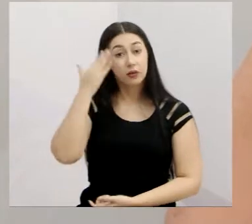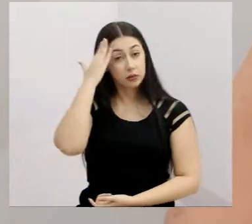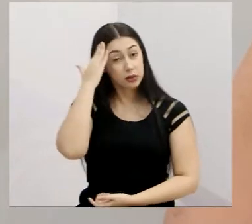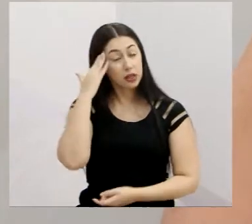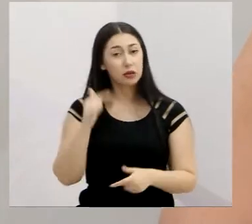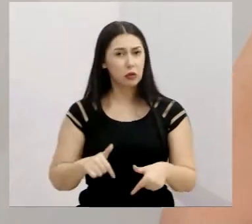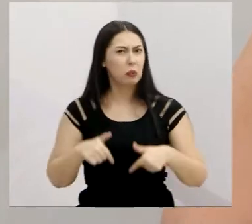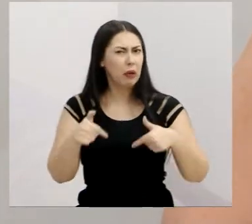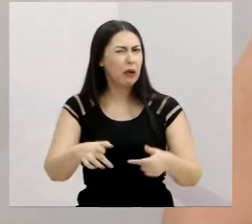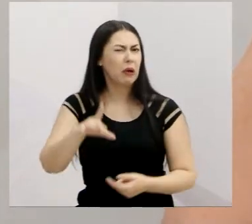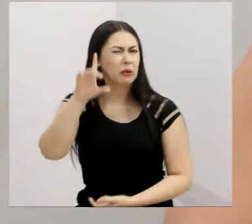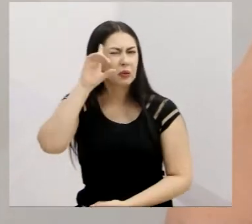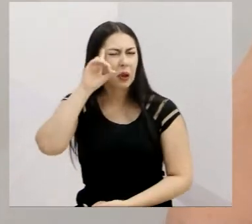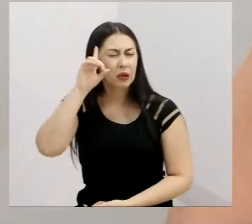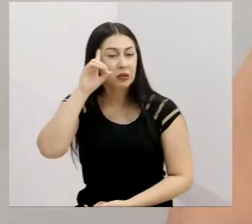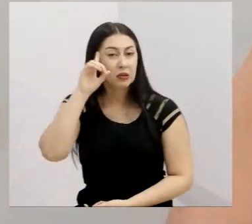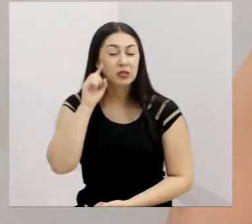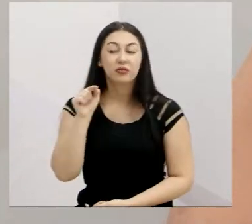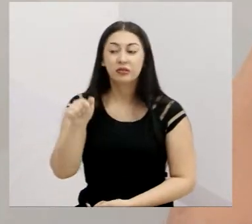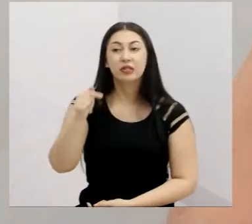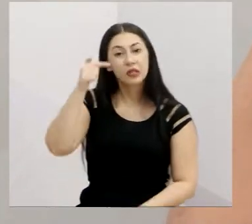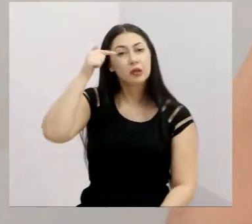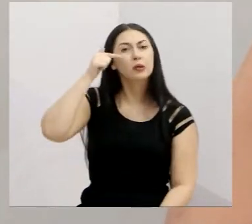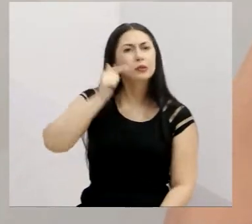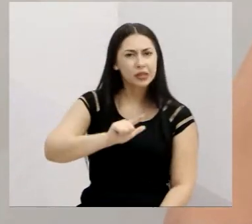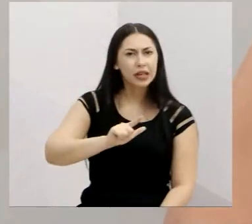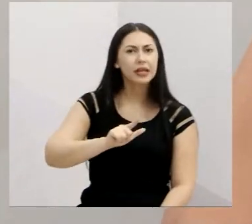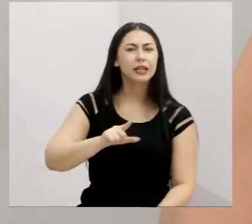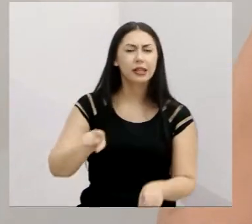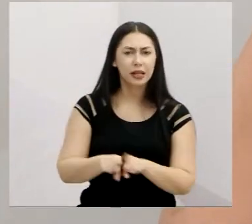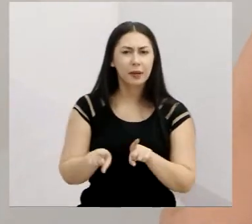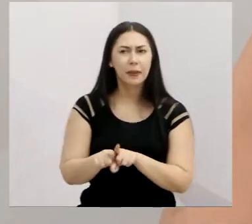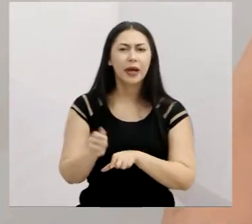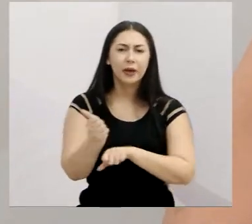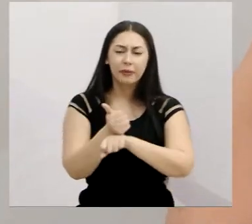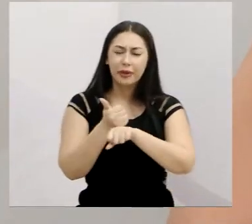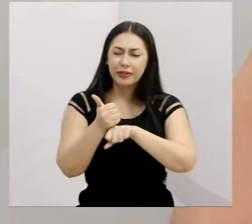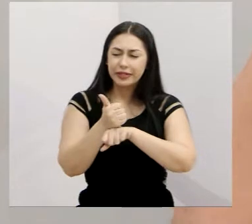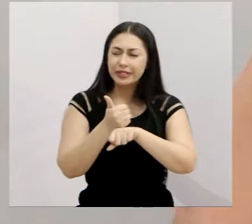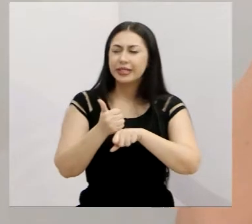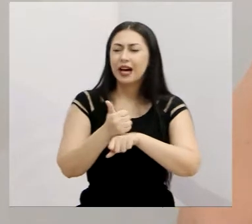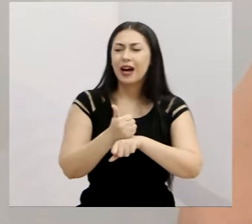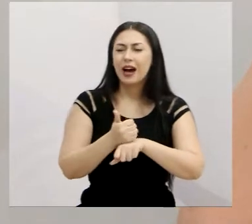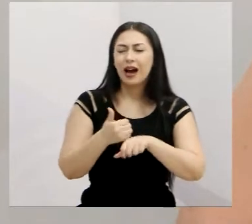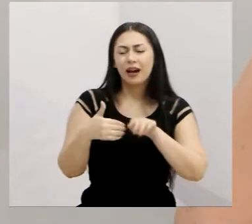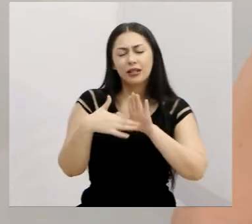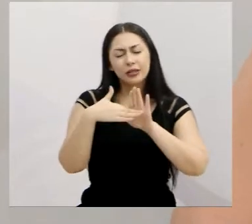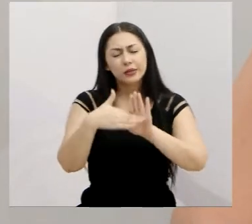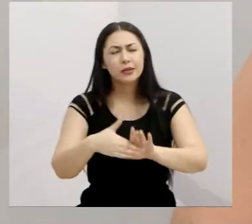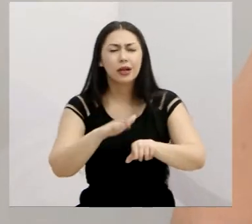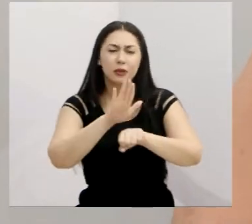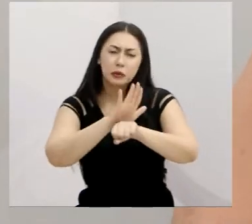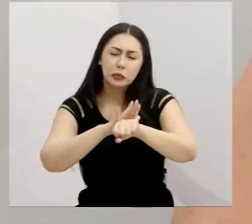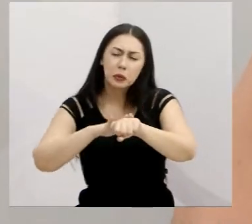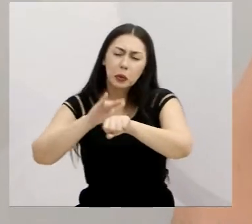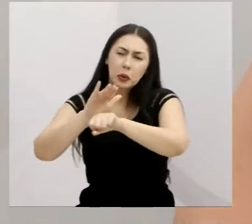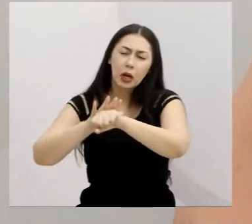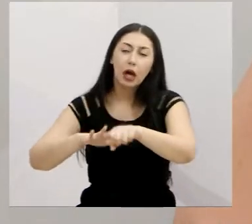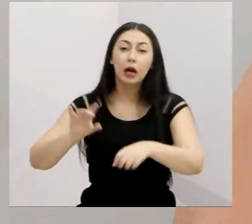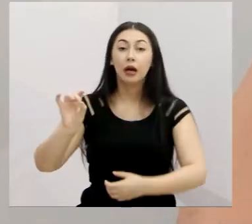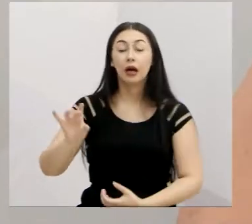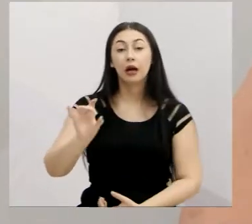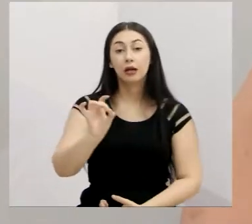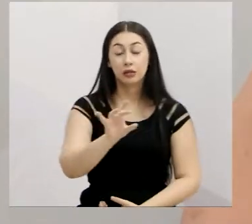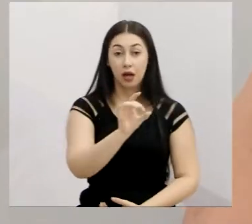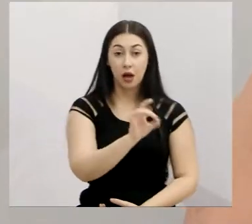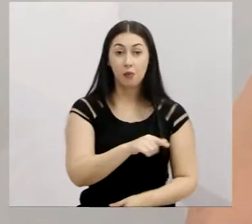que é uma luta diária e que você consegue por meio da tua profissão levar um pouquinho de acalento a cada